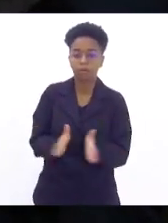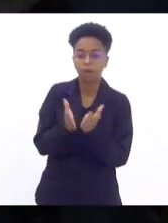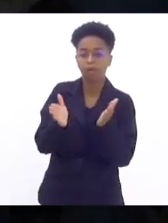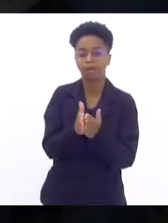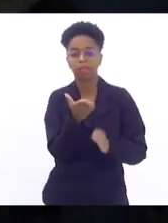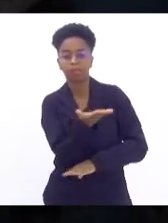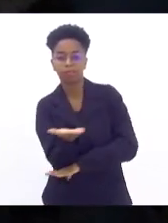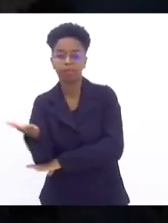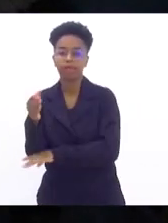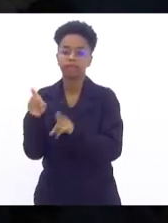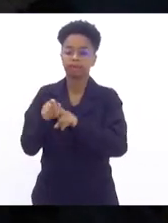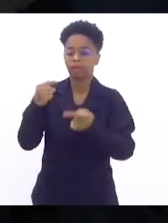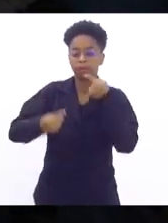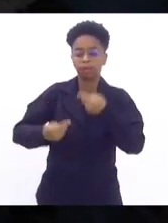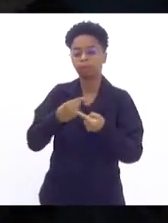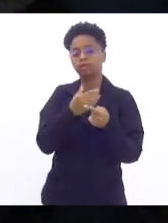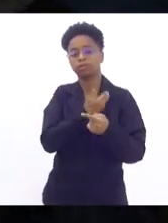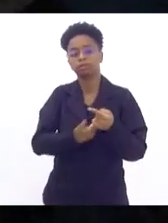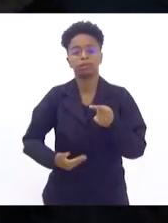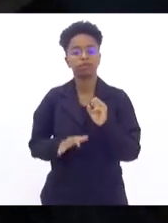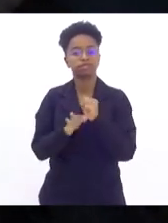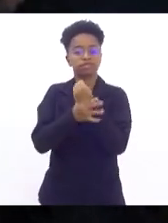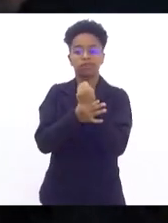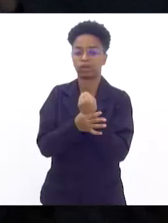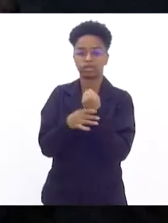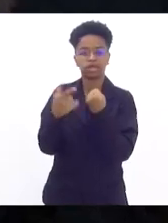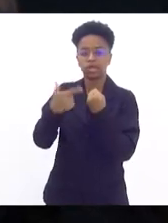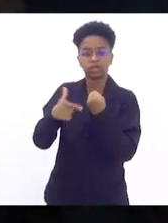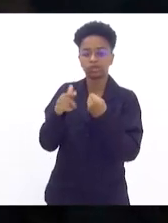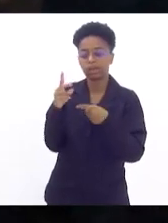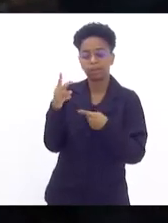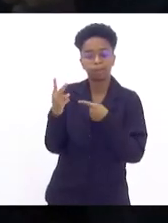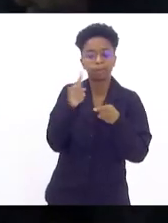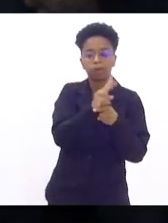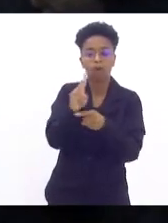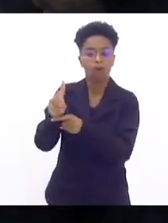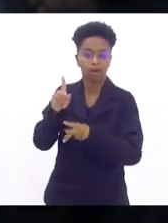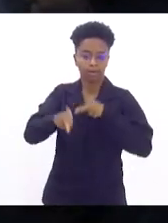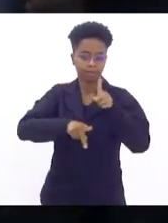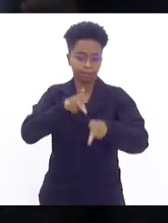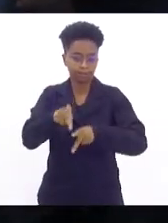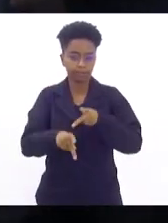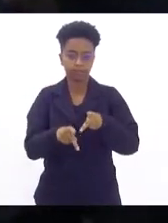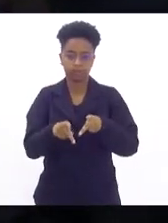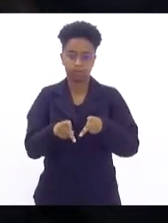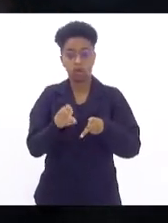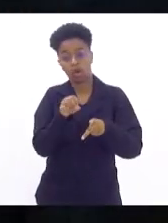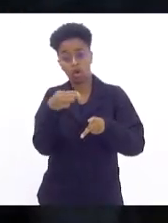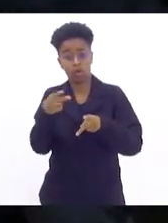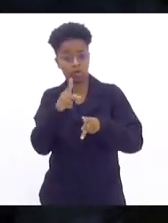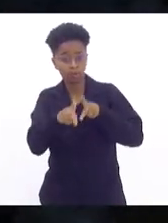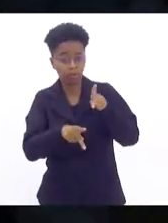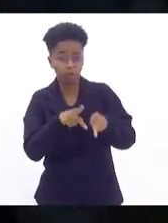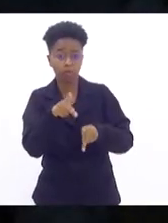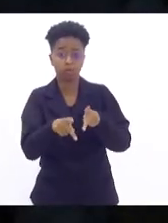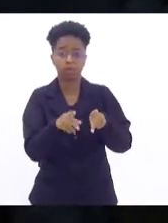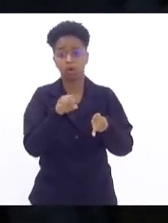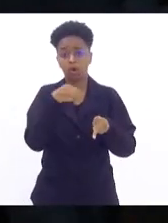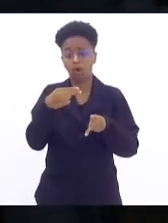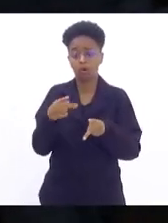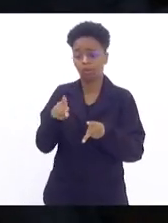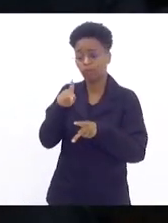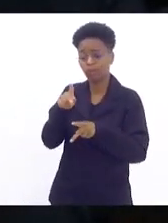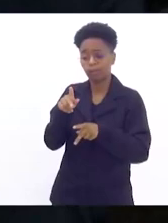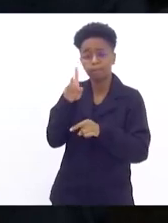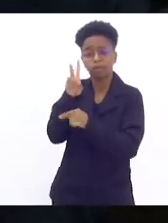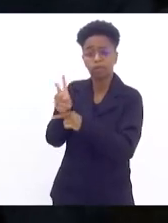como essa política pública de segurança que não respaldo a segurança da população seja da própria população seja dos